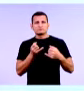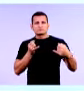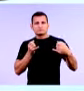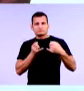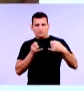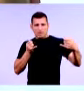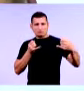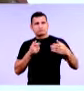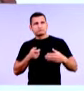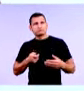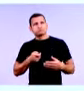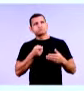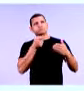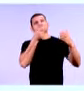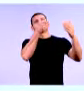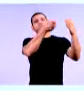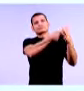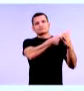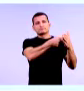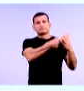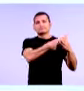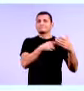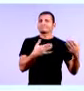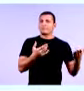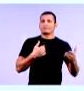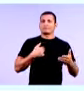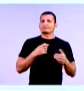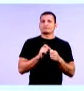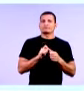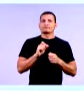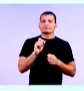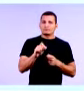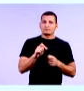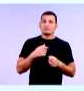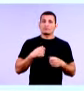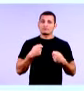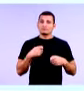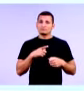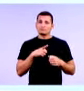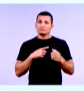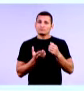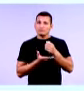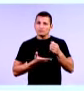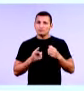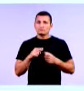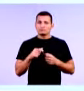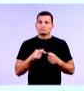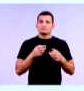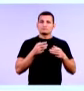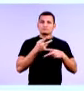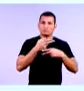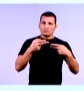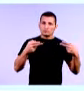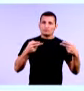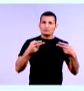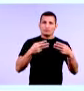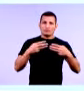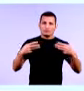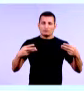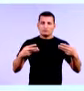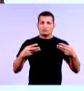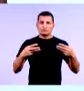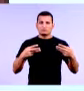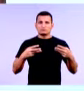fazer? Eu tenho que ter essa base, essa infraestrutura que são os dispositivos de conexão. Eles